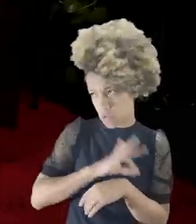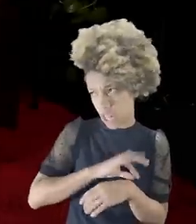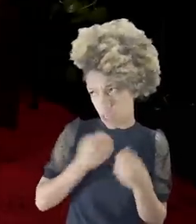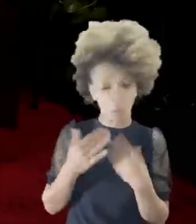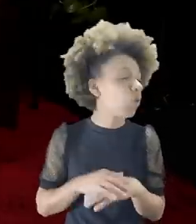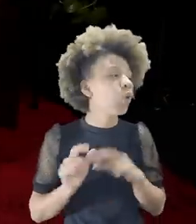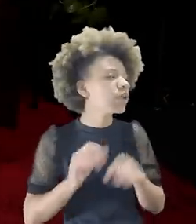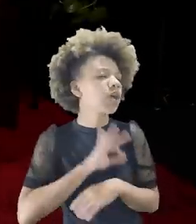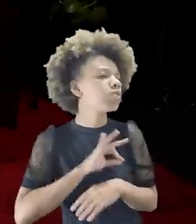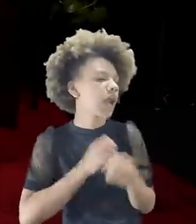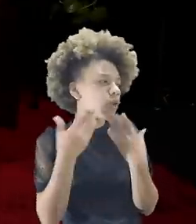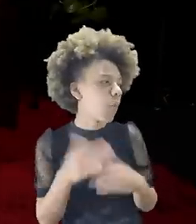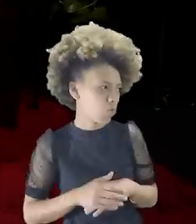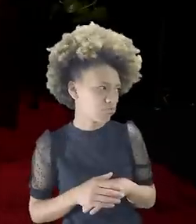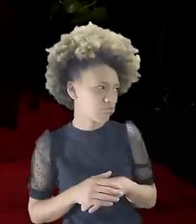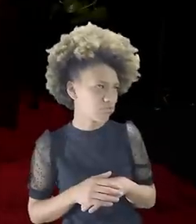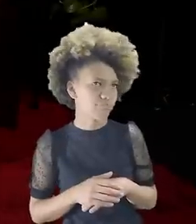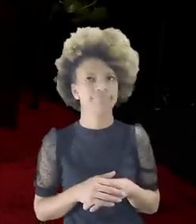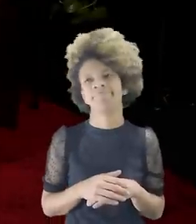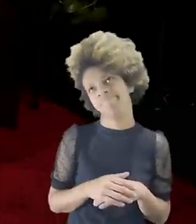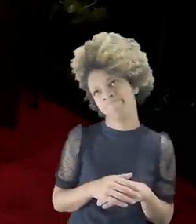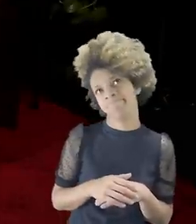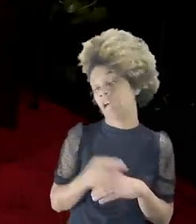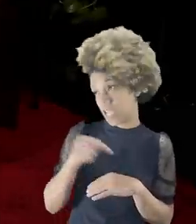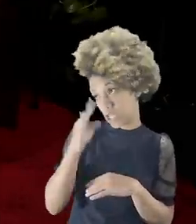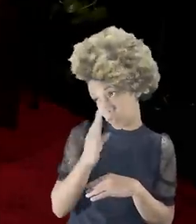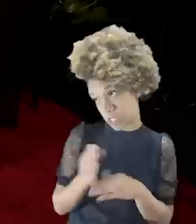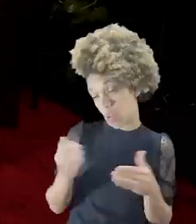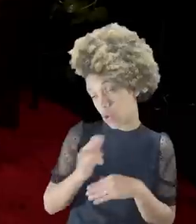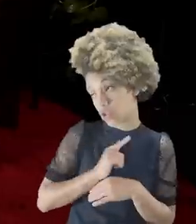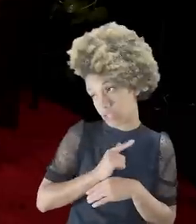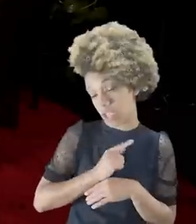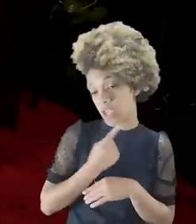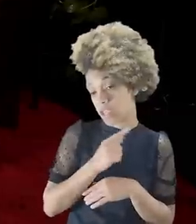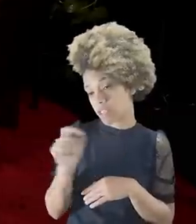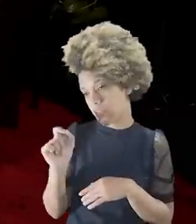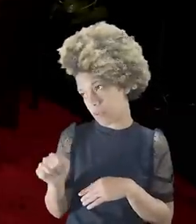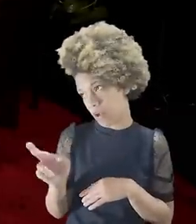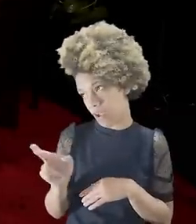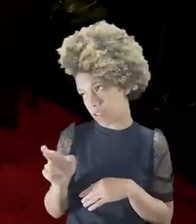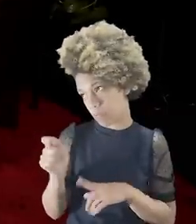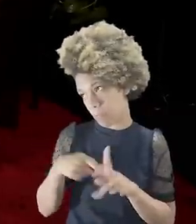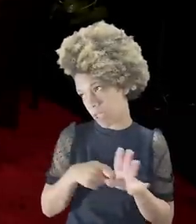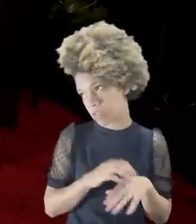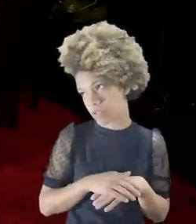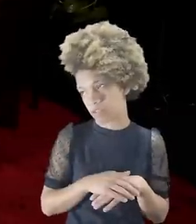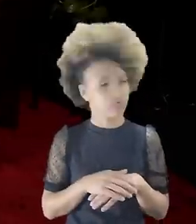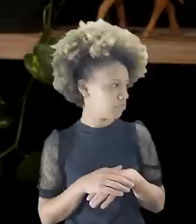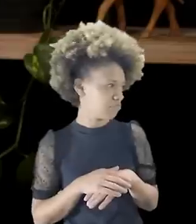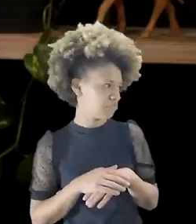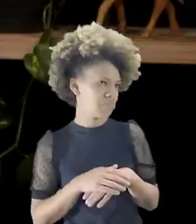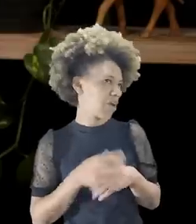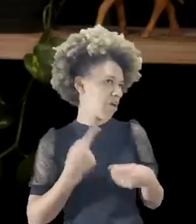o que que é um salário bom de um jogador de basquete aqui no Brasil hoje tem jogador ganhando 100 mil reais por mês o cara